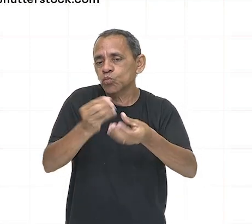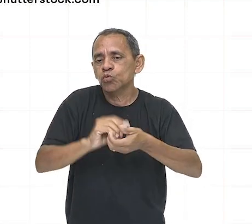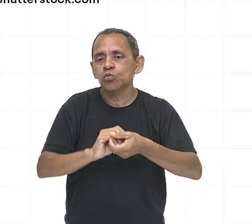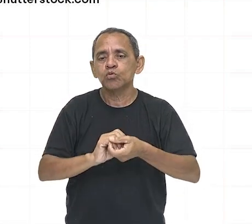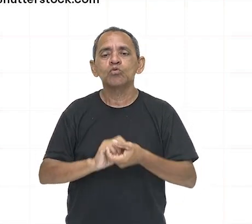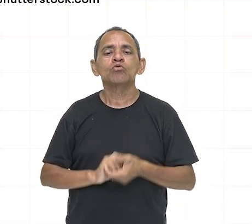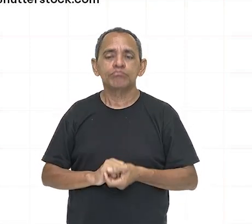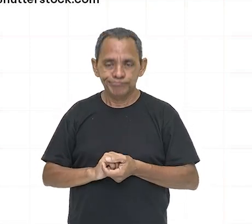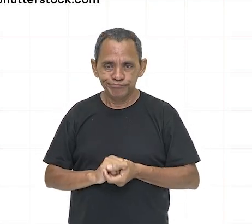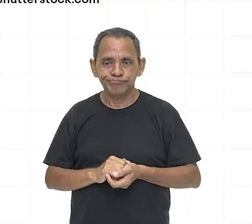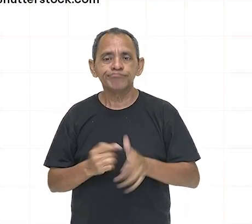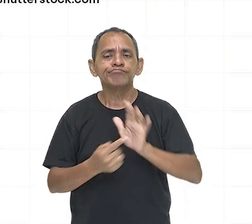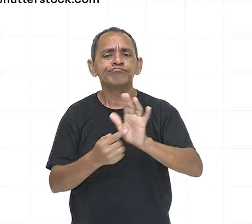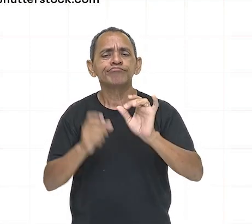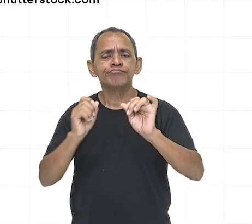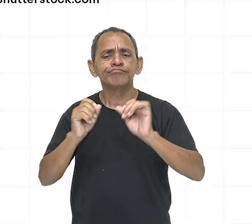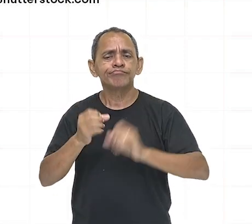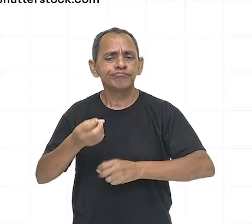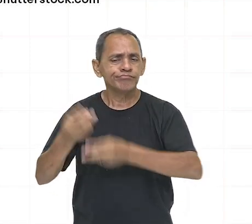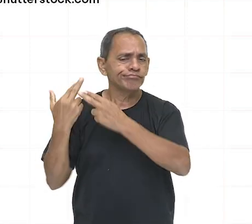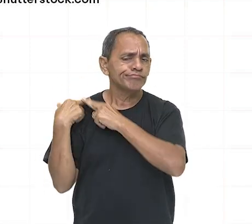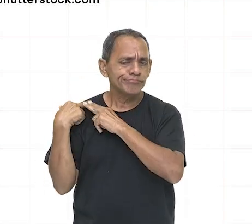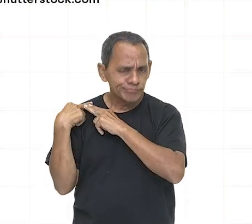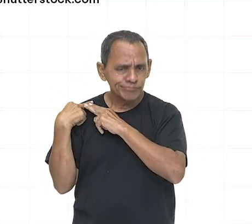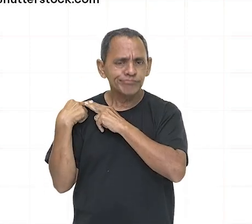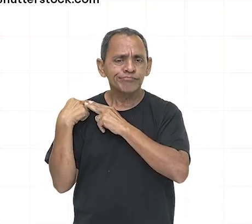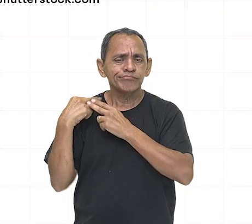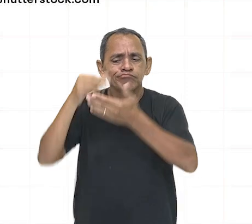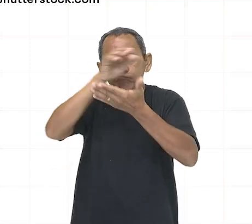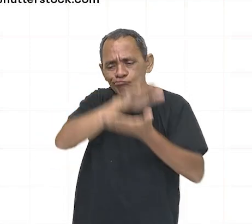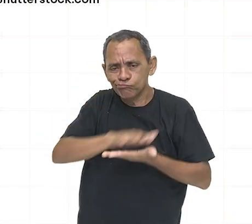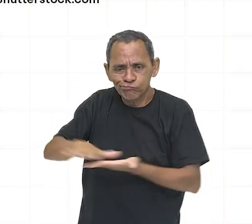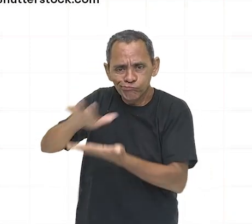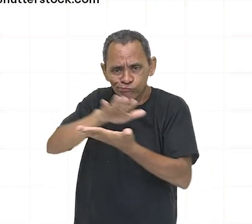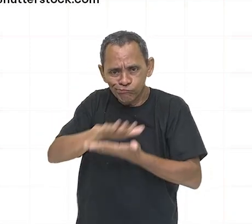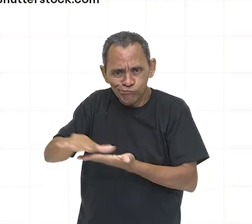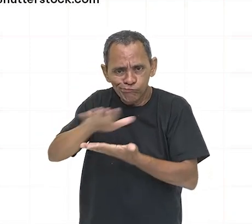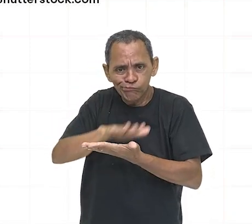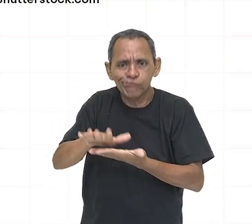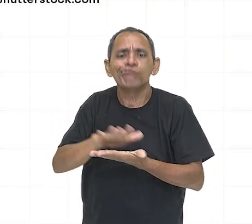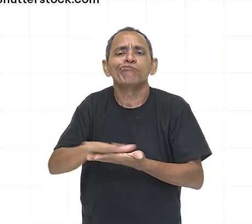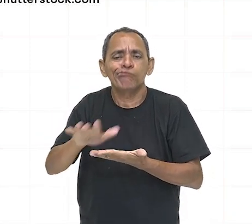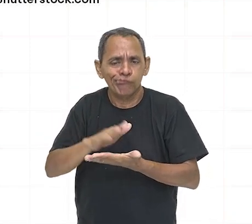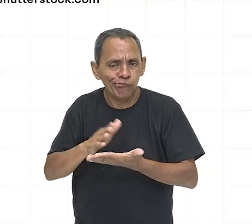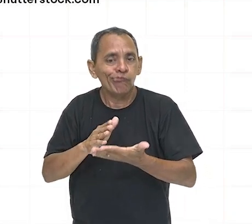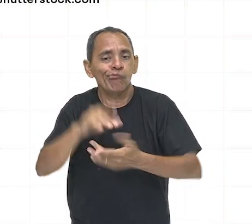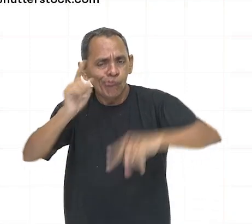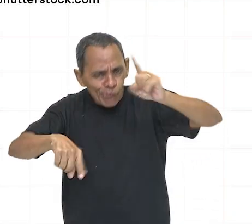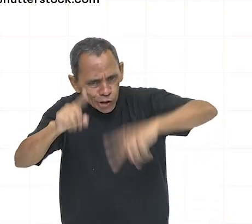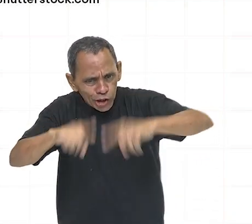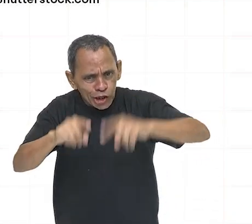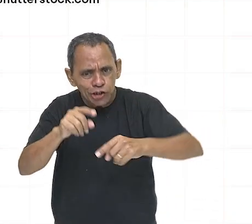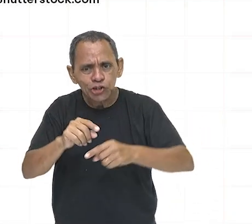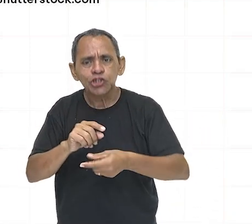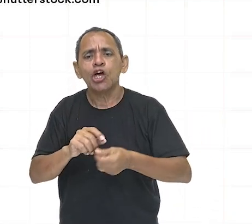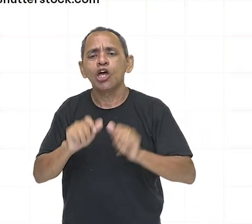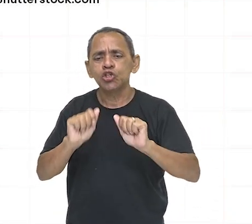que ele é responsável pela produção em larga escala de bens tangíveis de tocáveis,